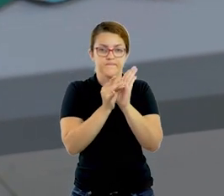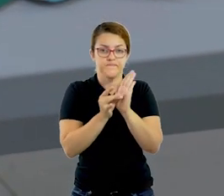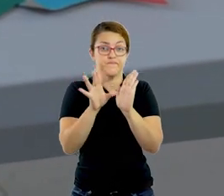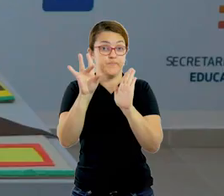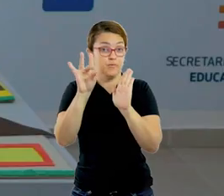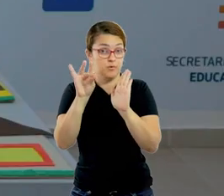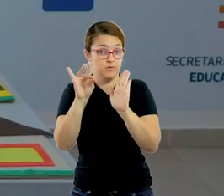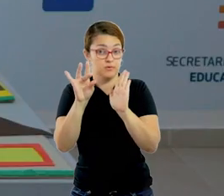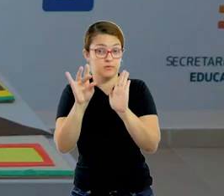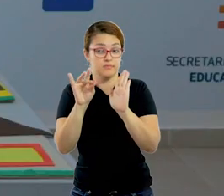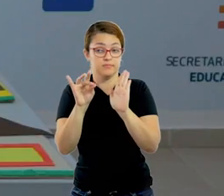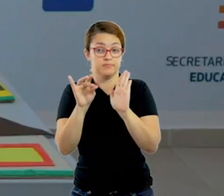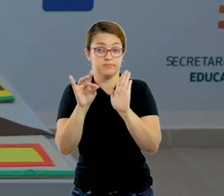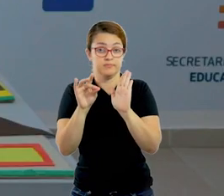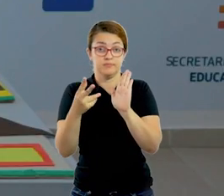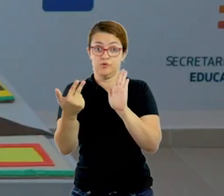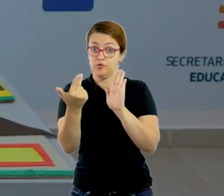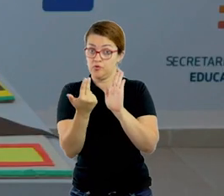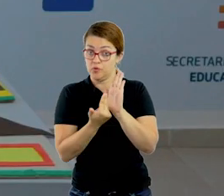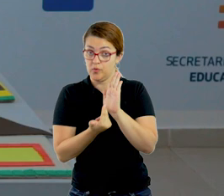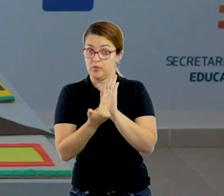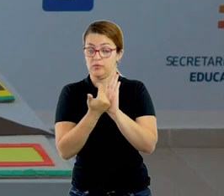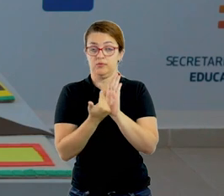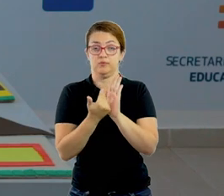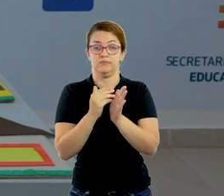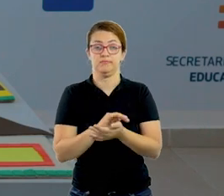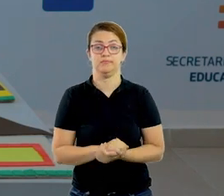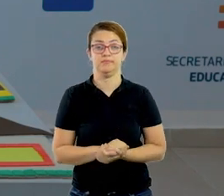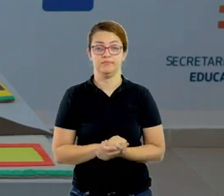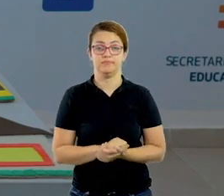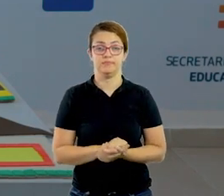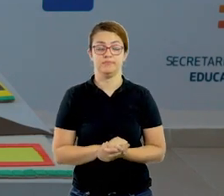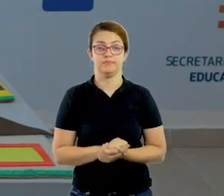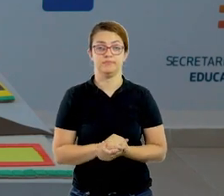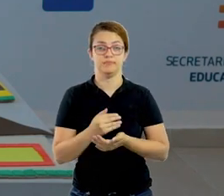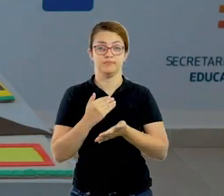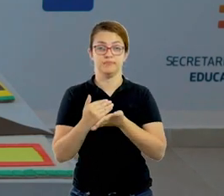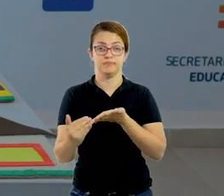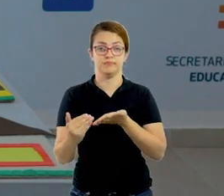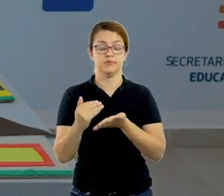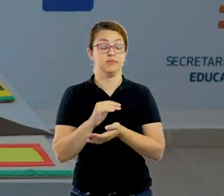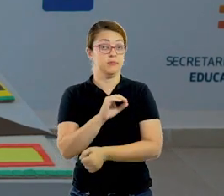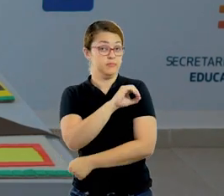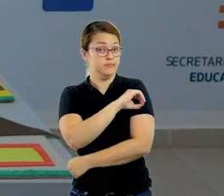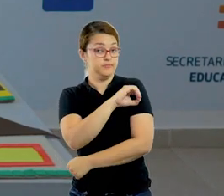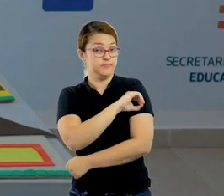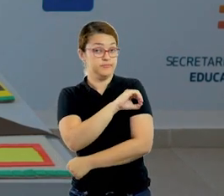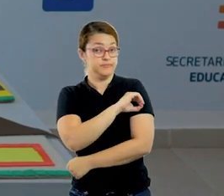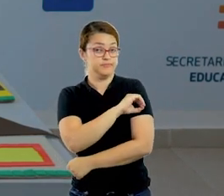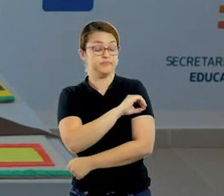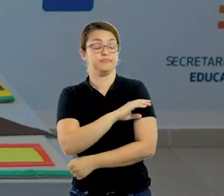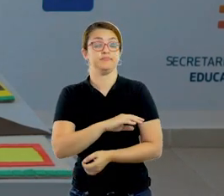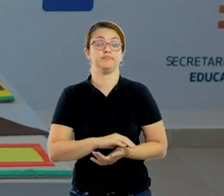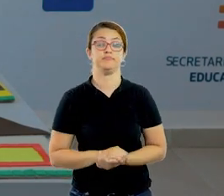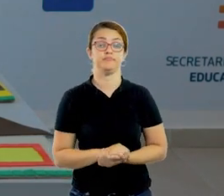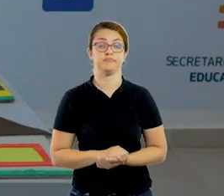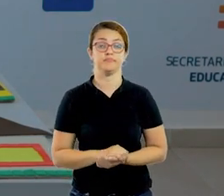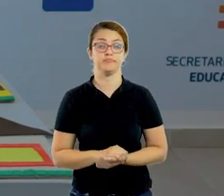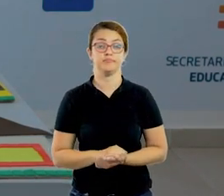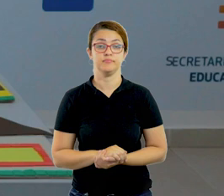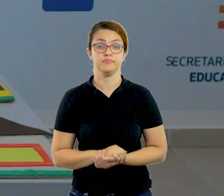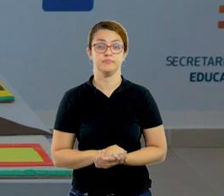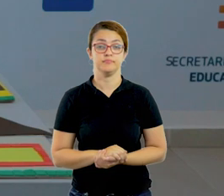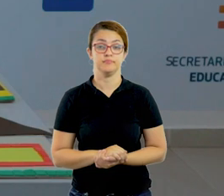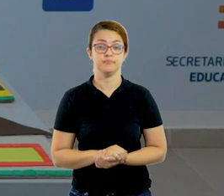materiais, cola e uma tesoura. Vou começar com a educação infantil, que é o pré. O